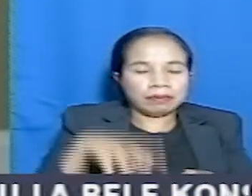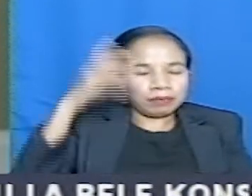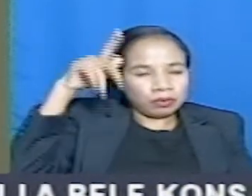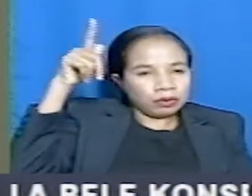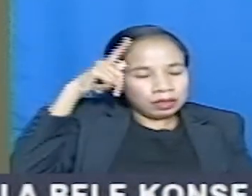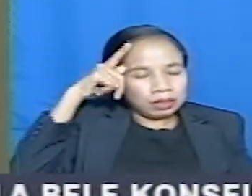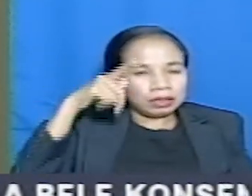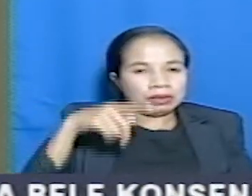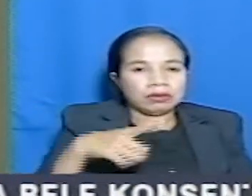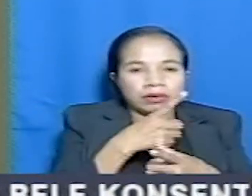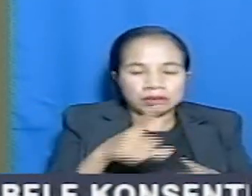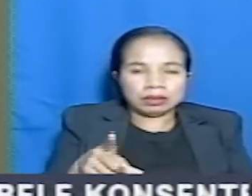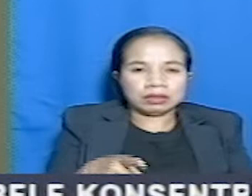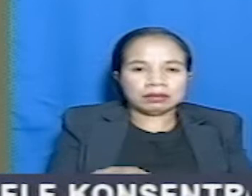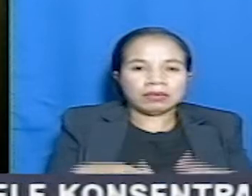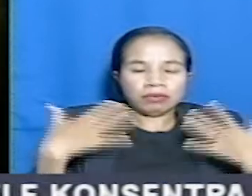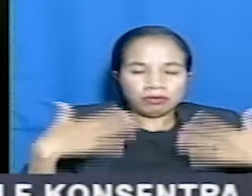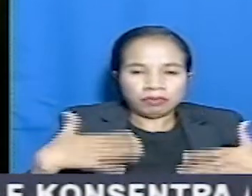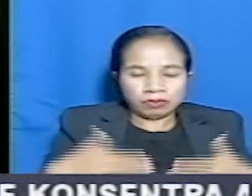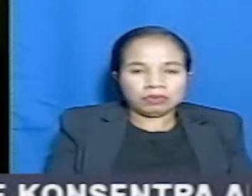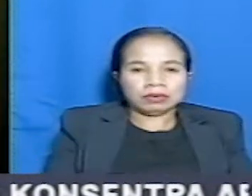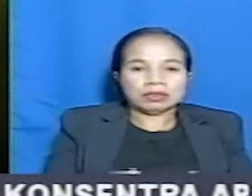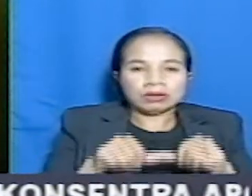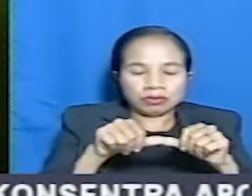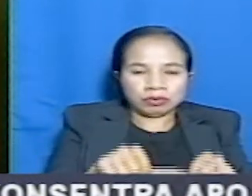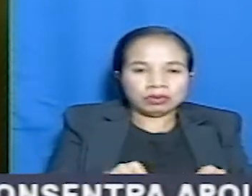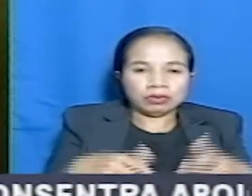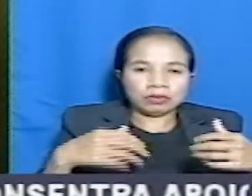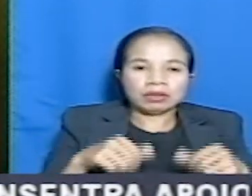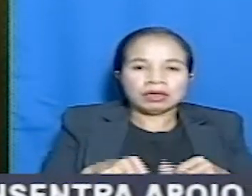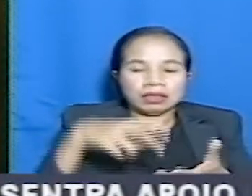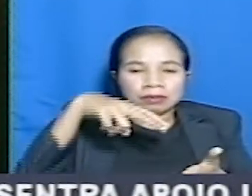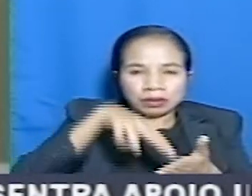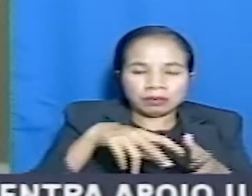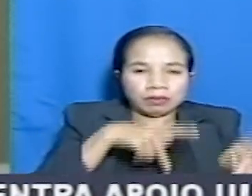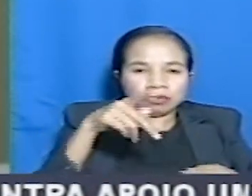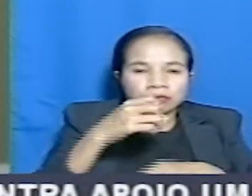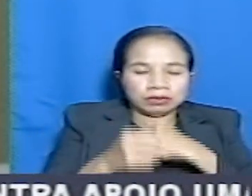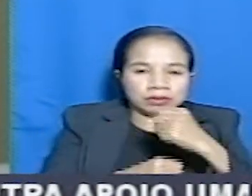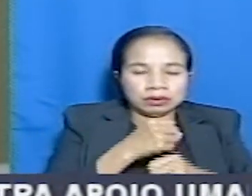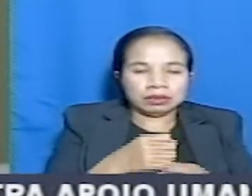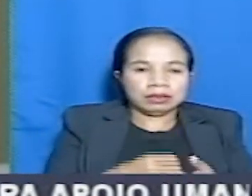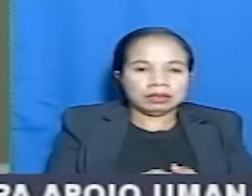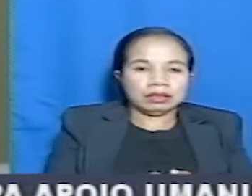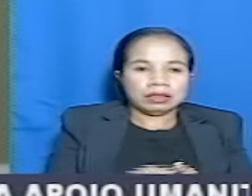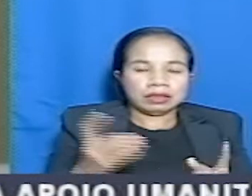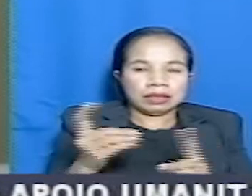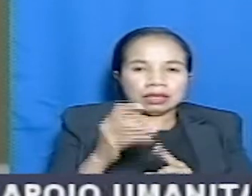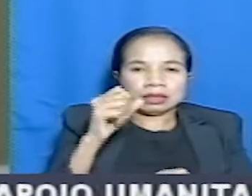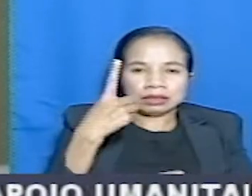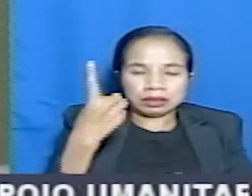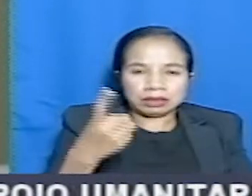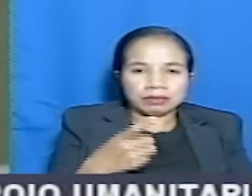politiku nebel luta ba ukun rasikan, se kontinua luta ba povo neterus. 11 de